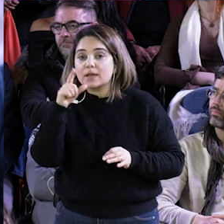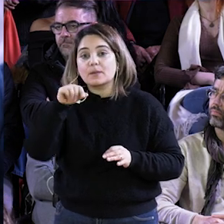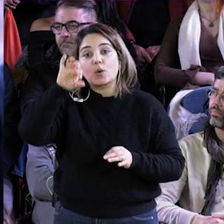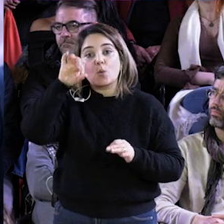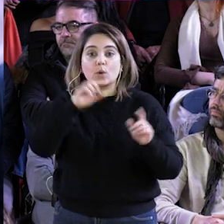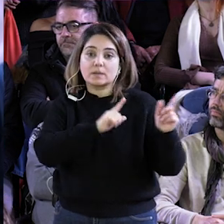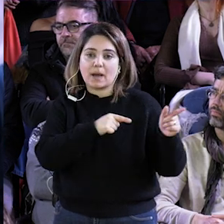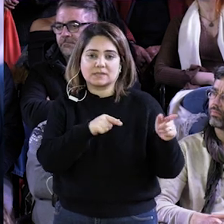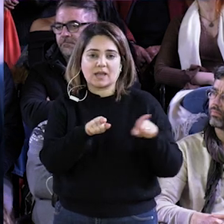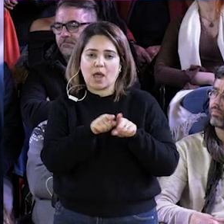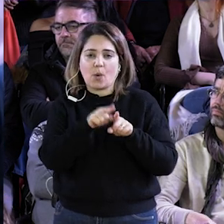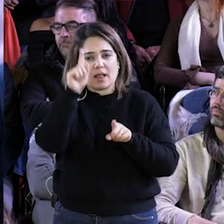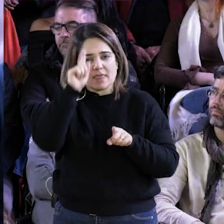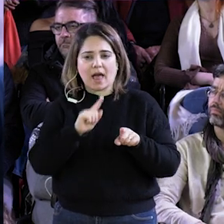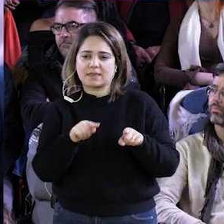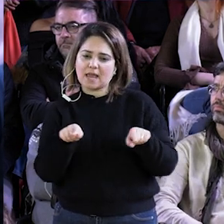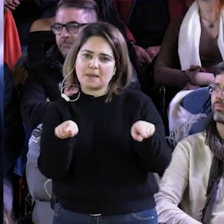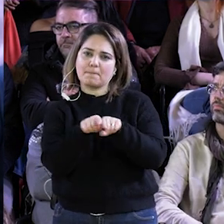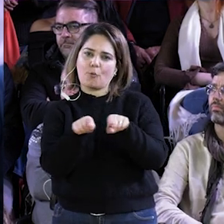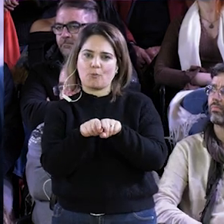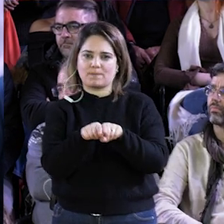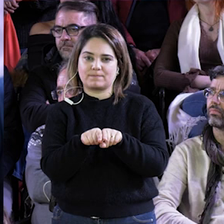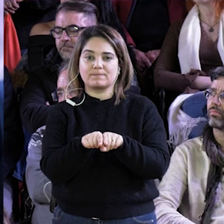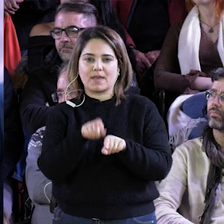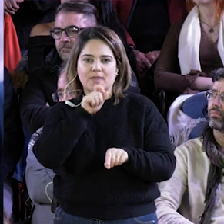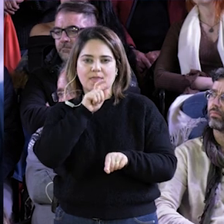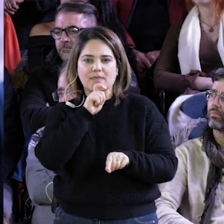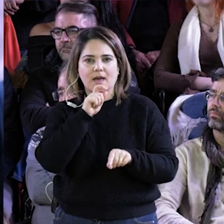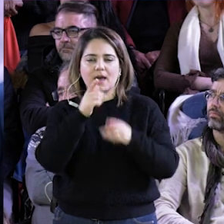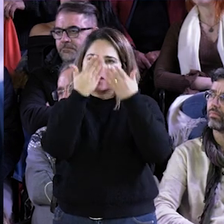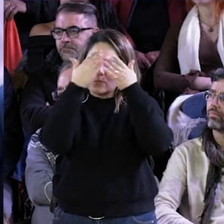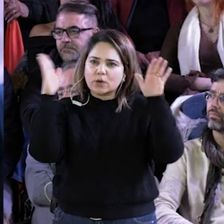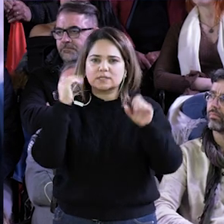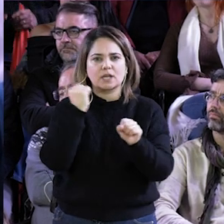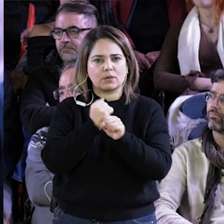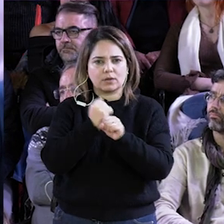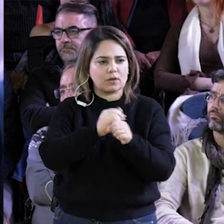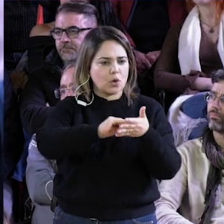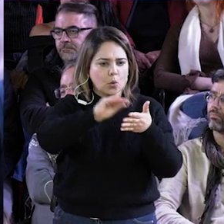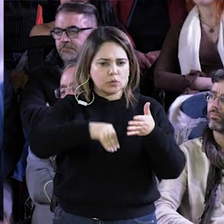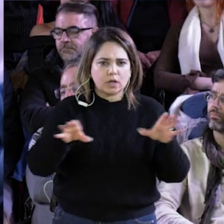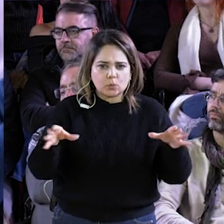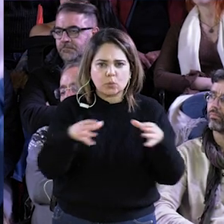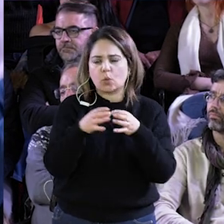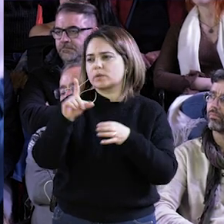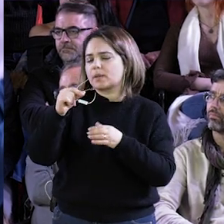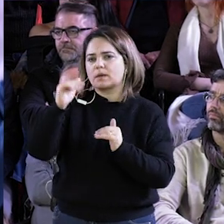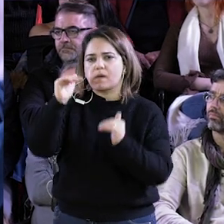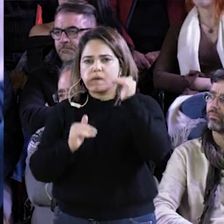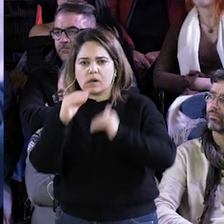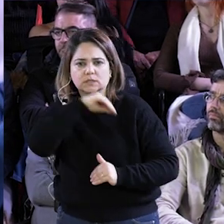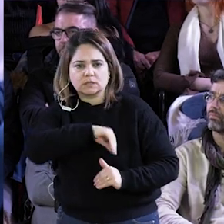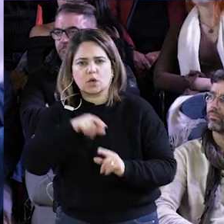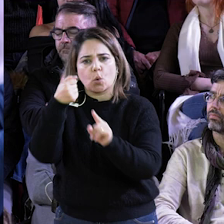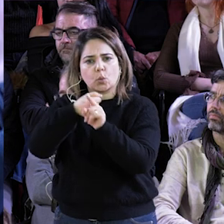irmãs. Quisemos mostrar que era possível falar de outro modo da democracia laboral, da contratação coletiva, da desigualdade salarial, das lutas